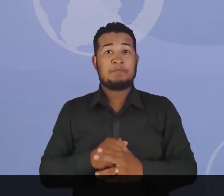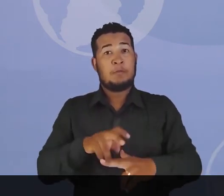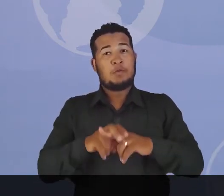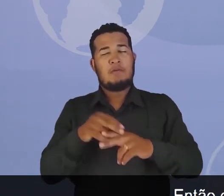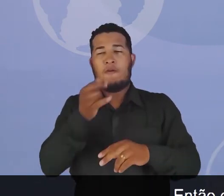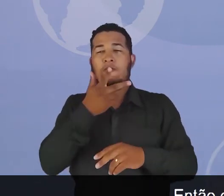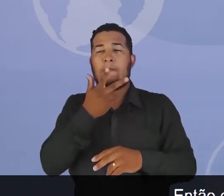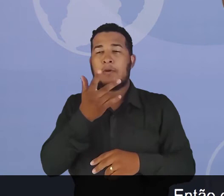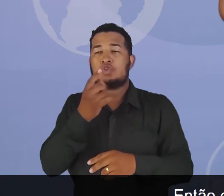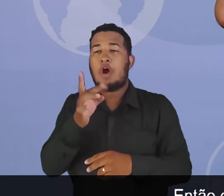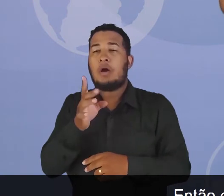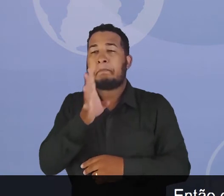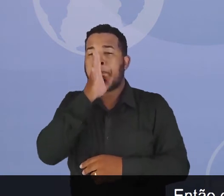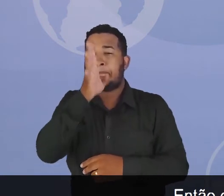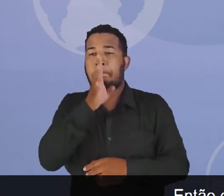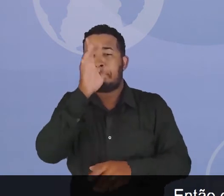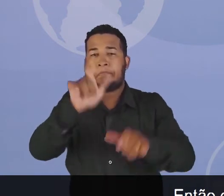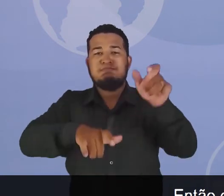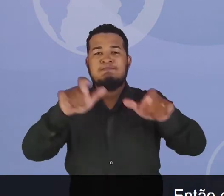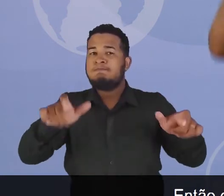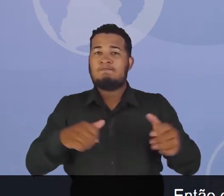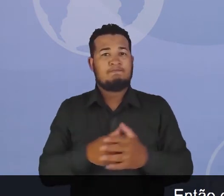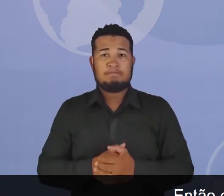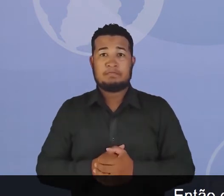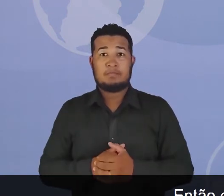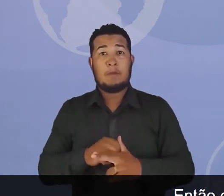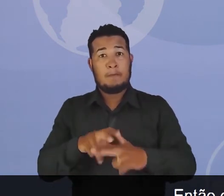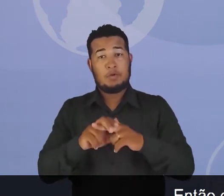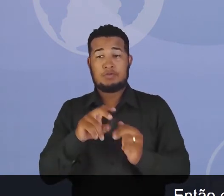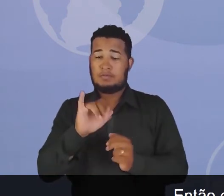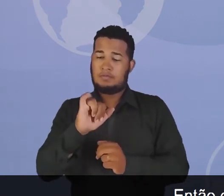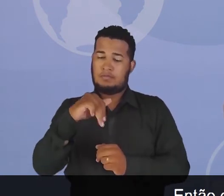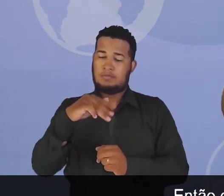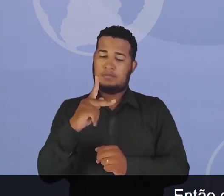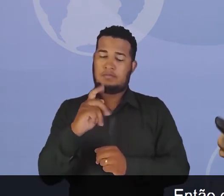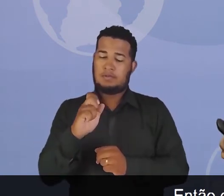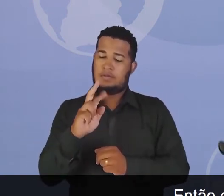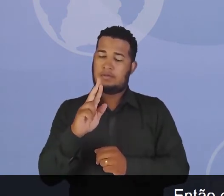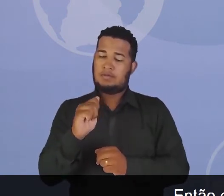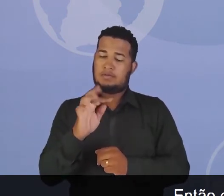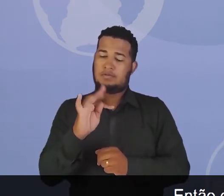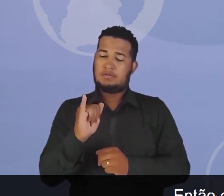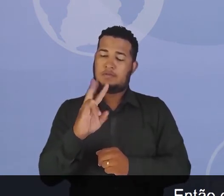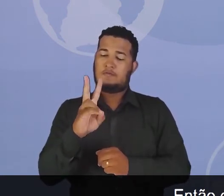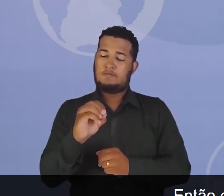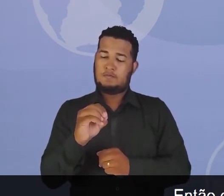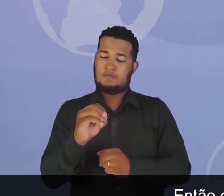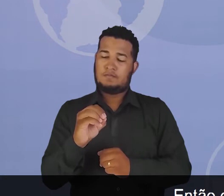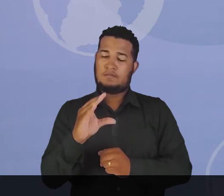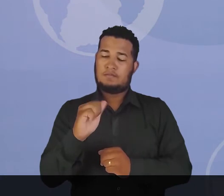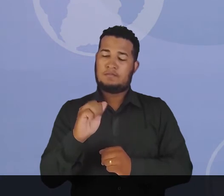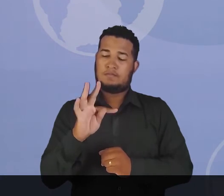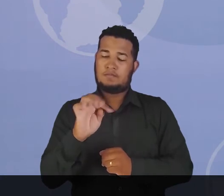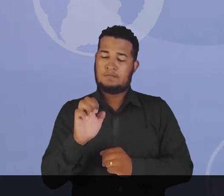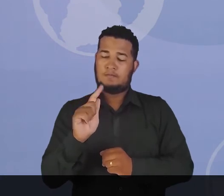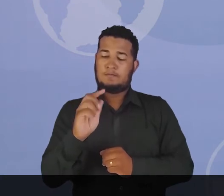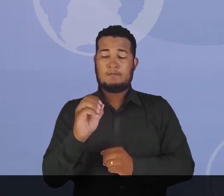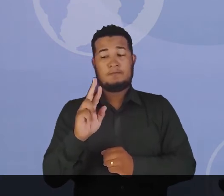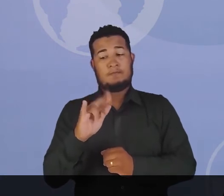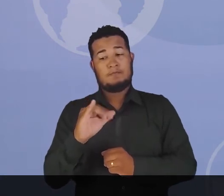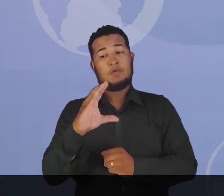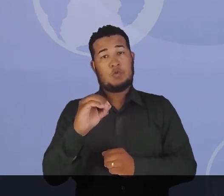instrumento. Então, o imperativo categórico é uma ação que, em primeiro lugar,